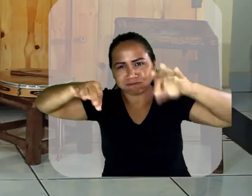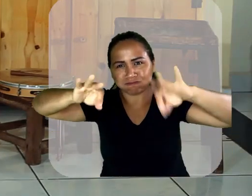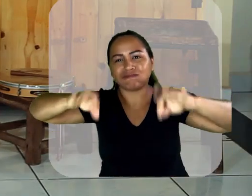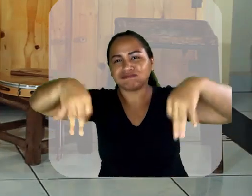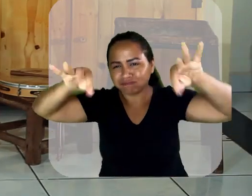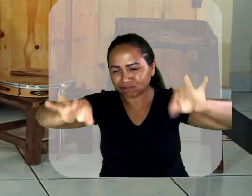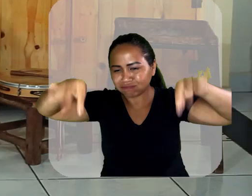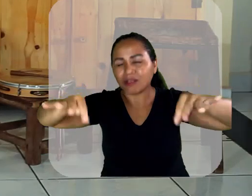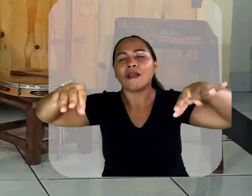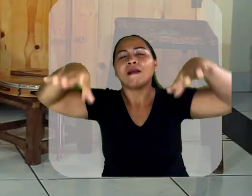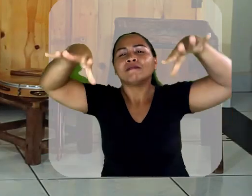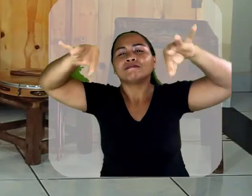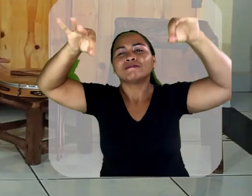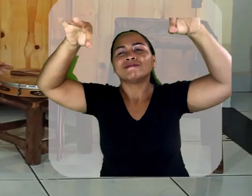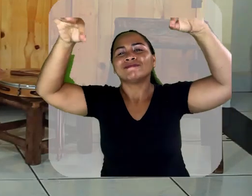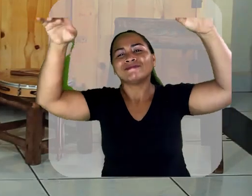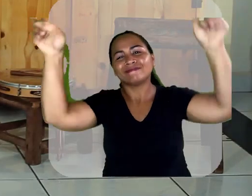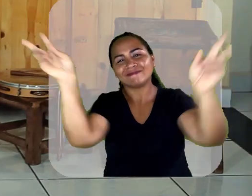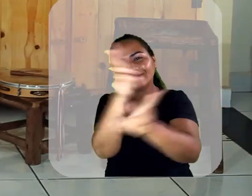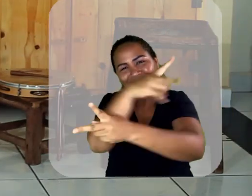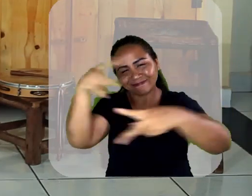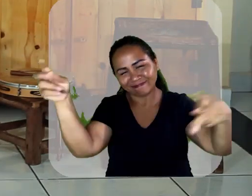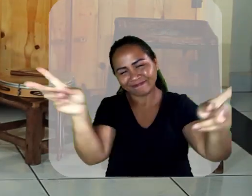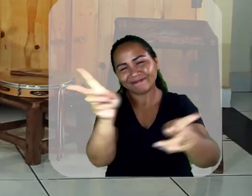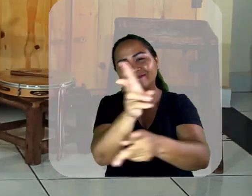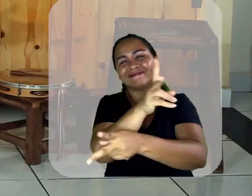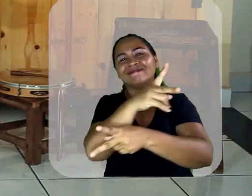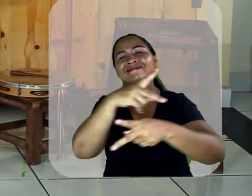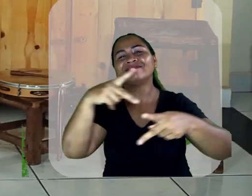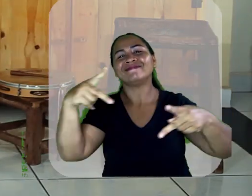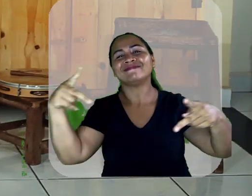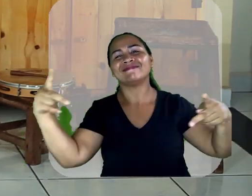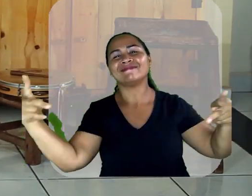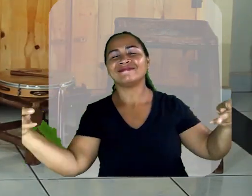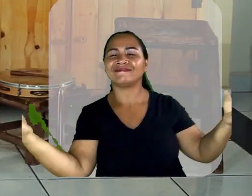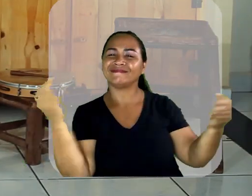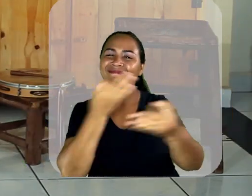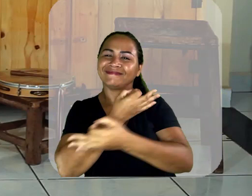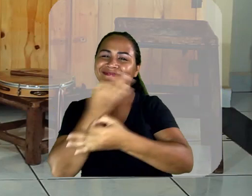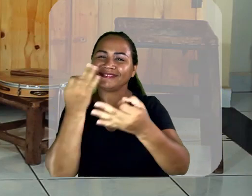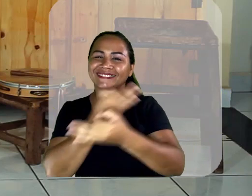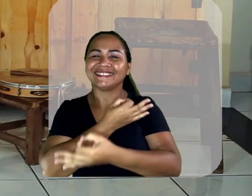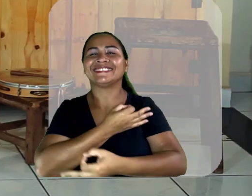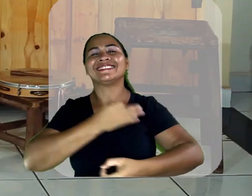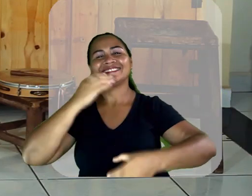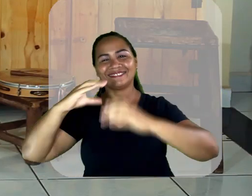meio-dia. Ensaboam, lavam, enxaguam em bonitas cantorias.